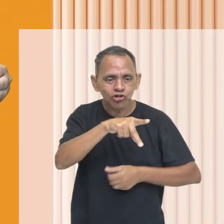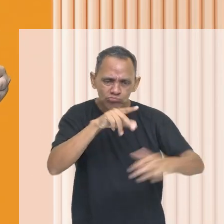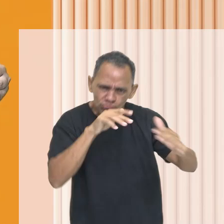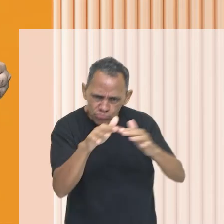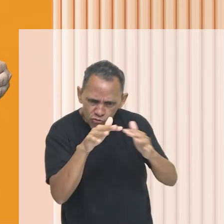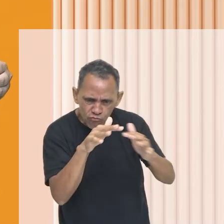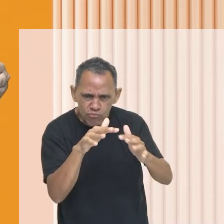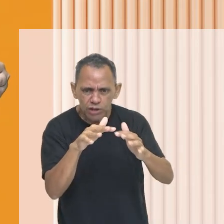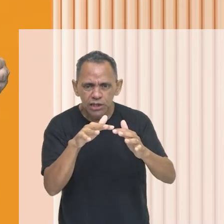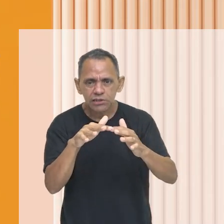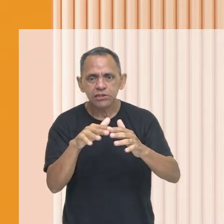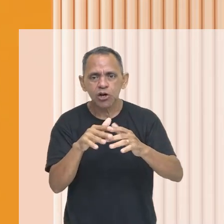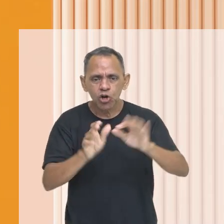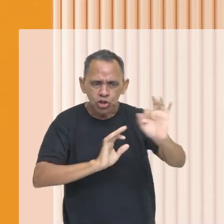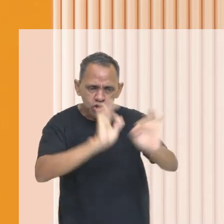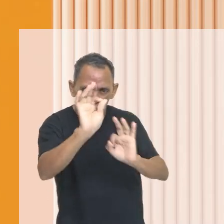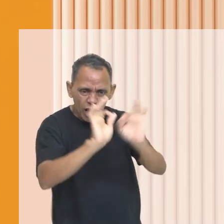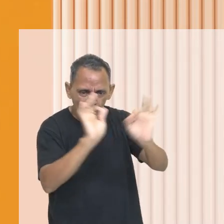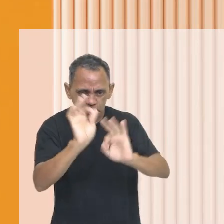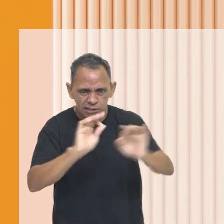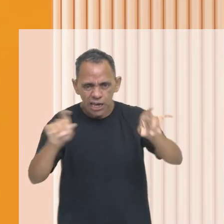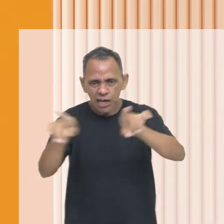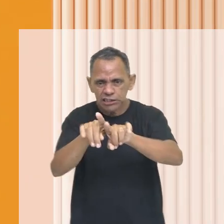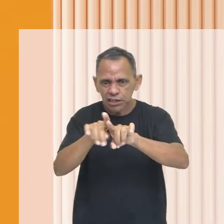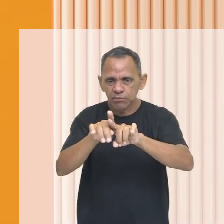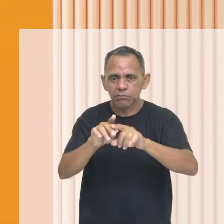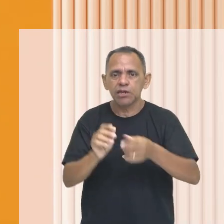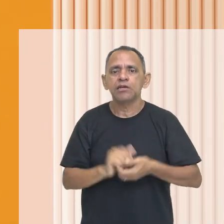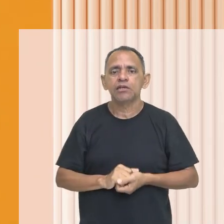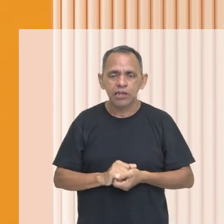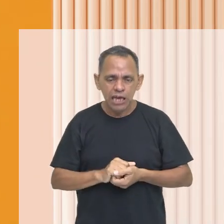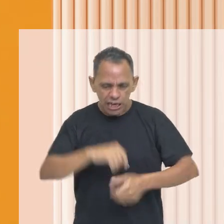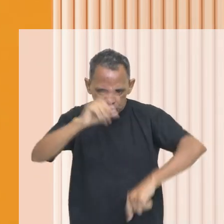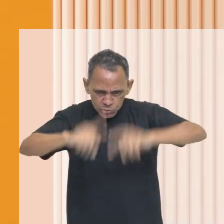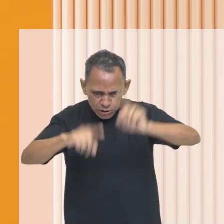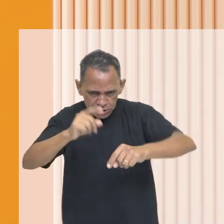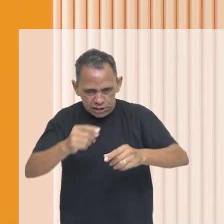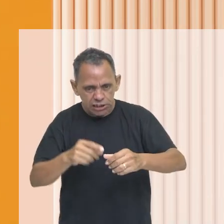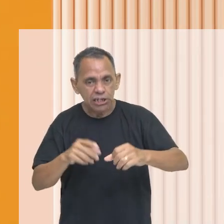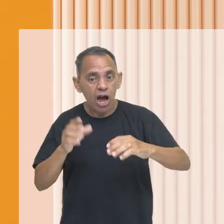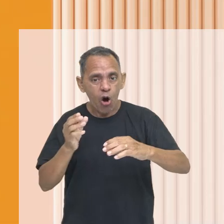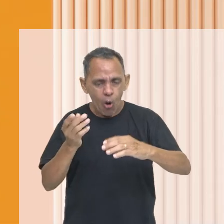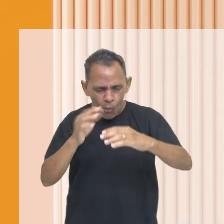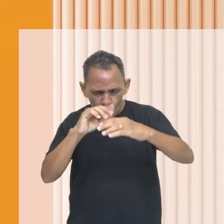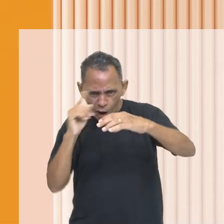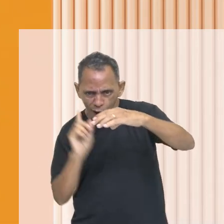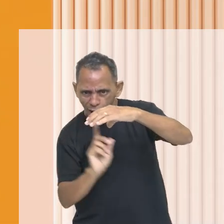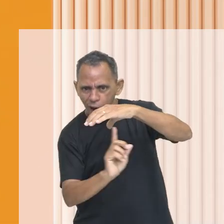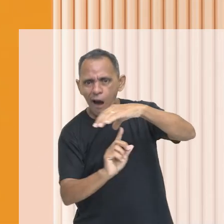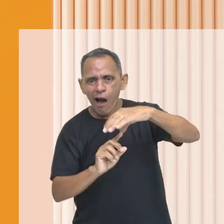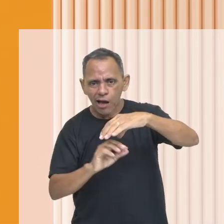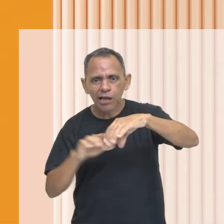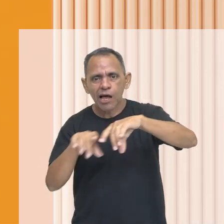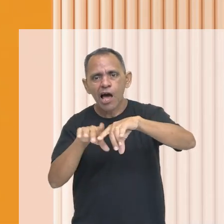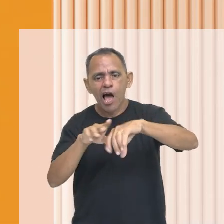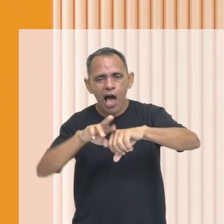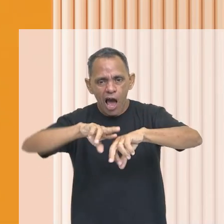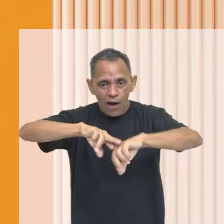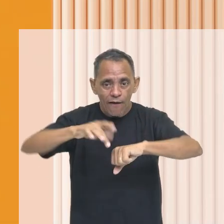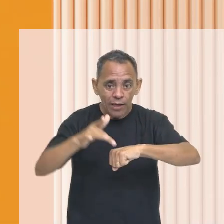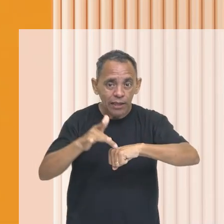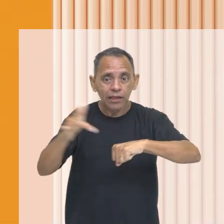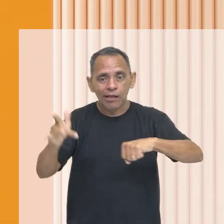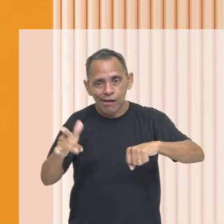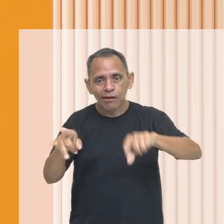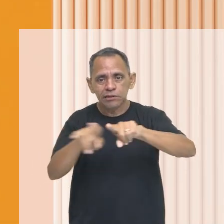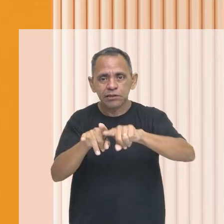do Brasil, que vai permanecer no Brasil e gerar, né, riqueza dentro do território brasileiro.